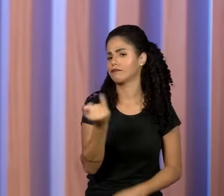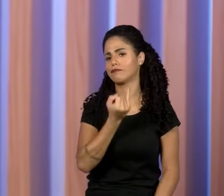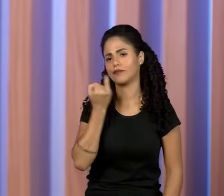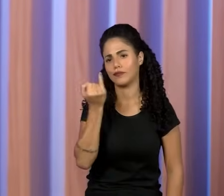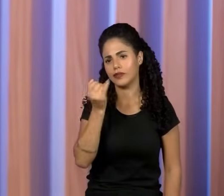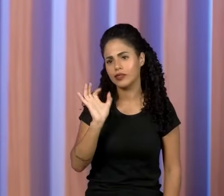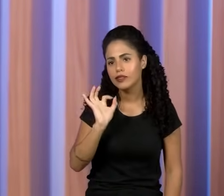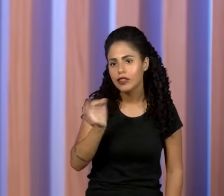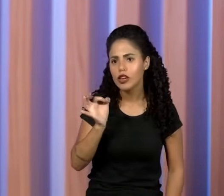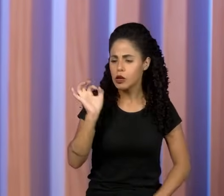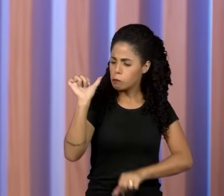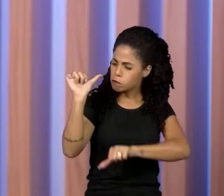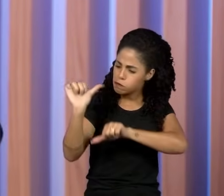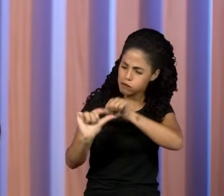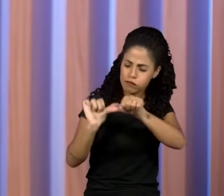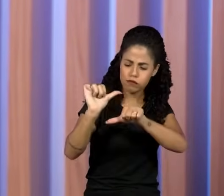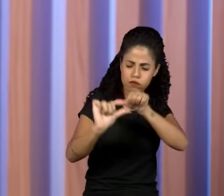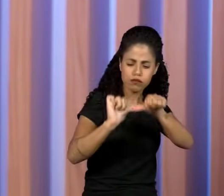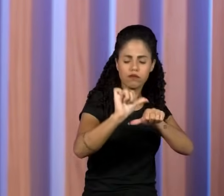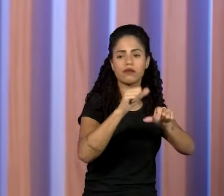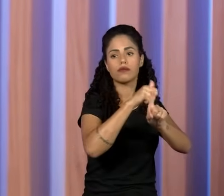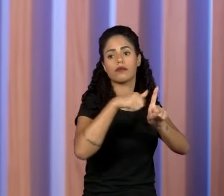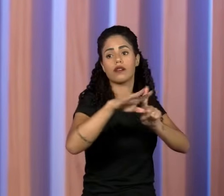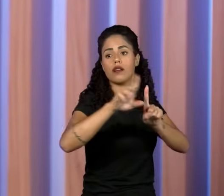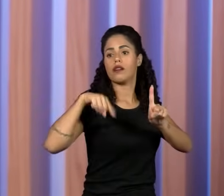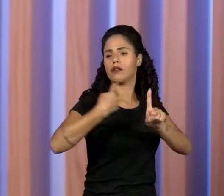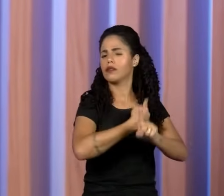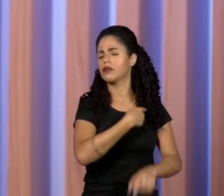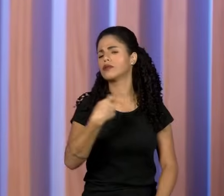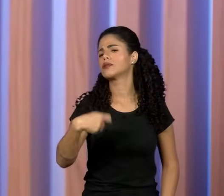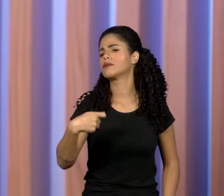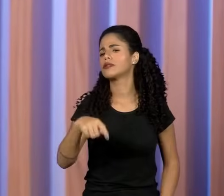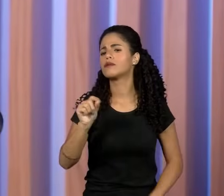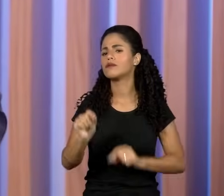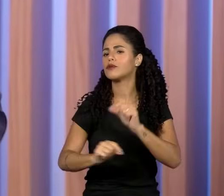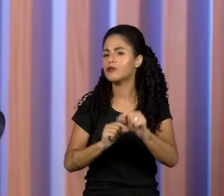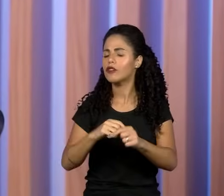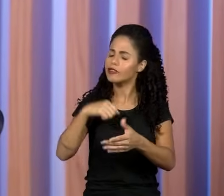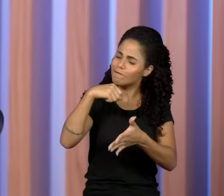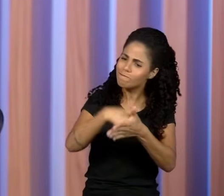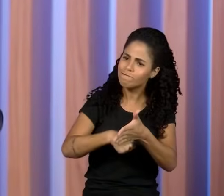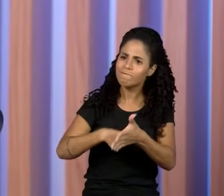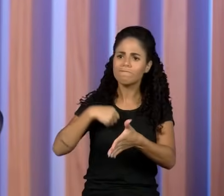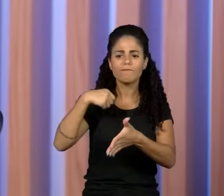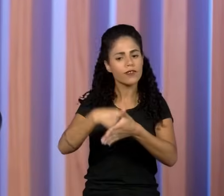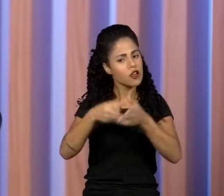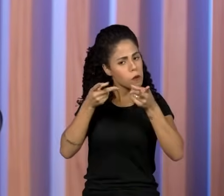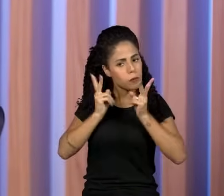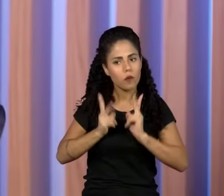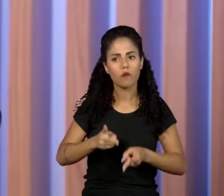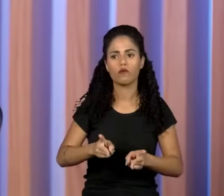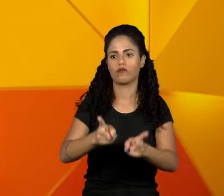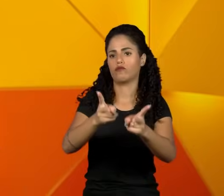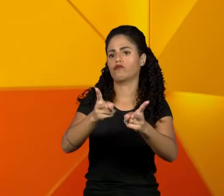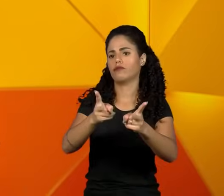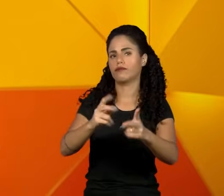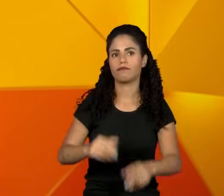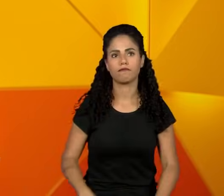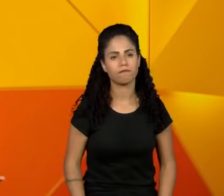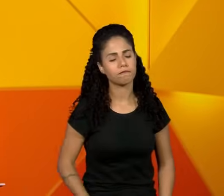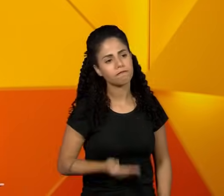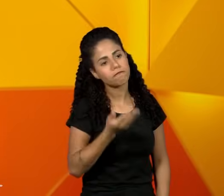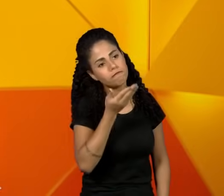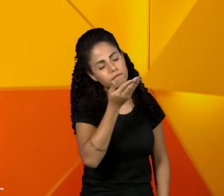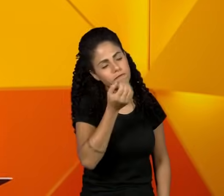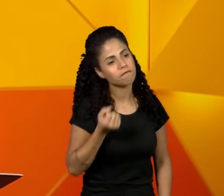fato, transformadoras e que nós precisamos lutar para manter a autoria.